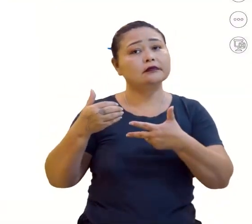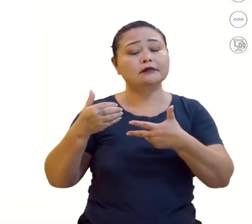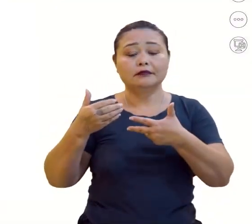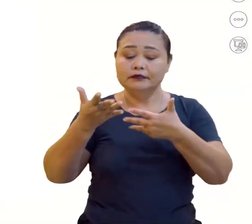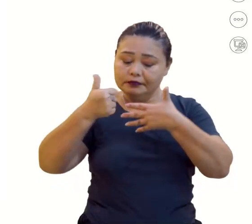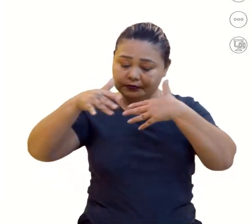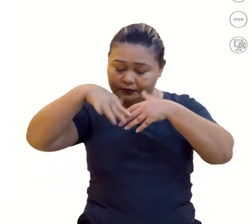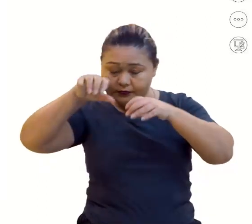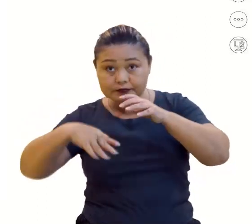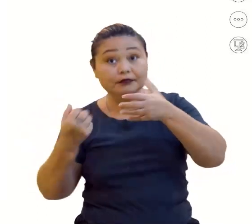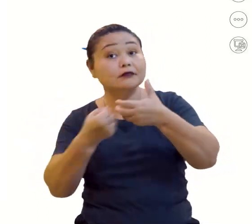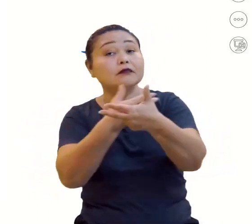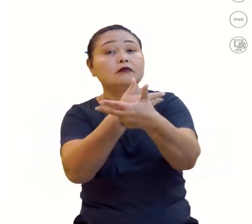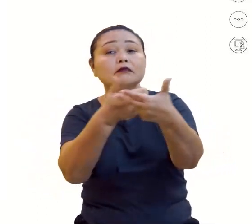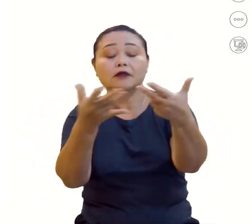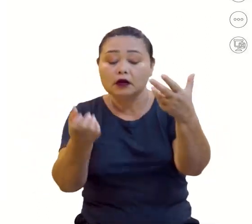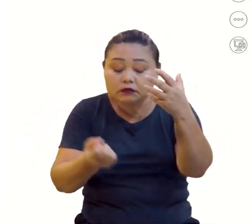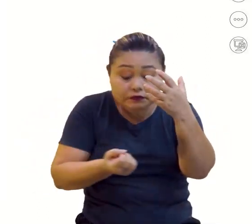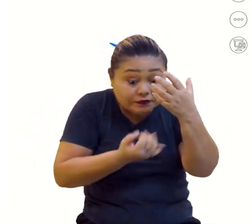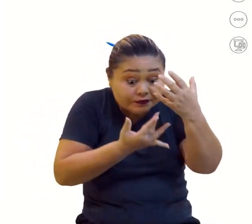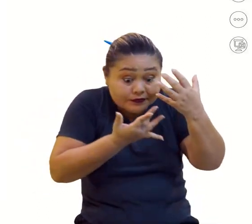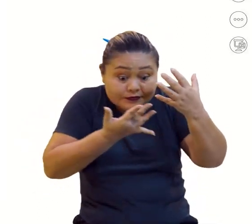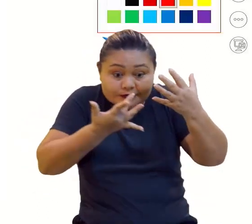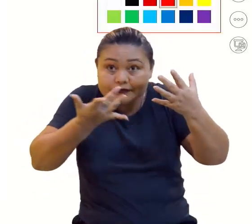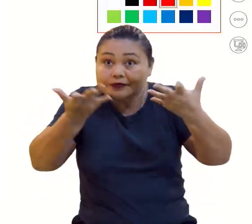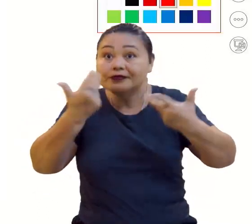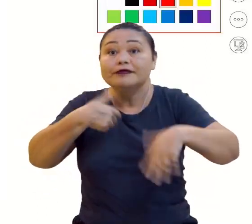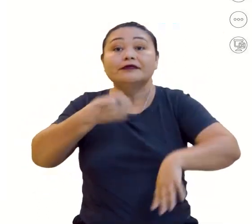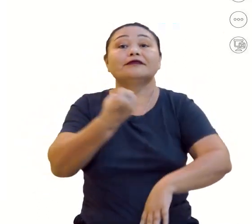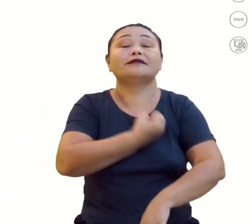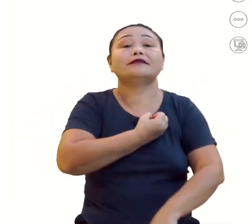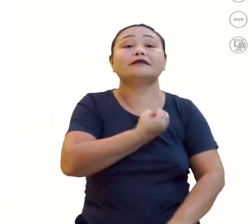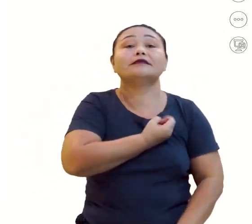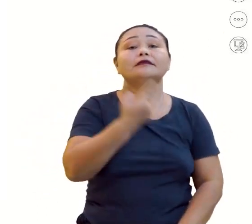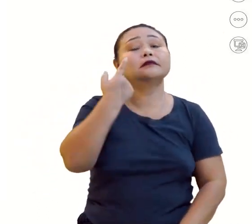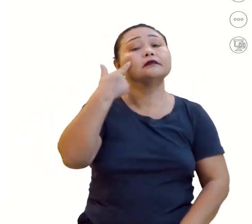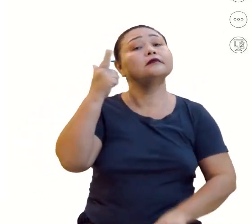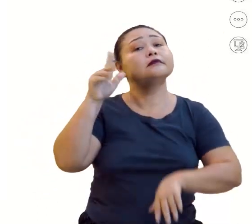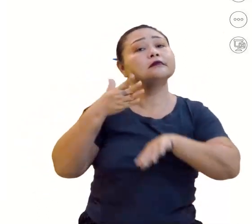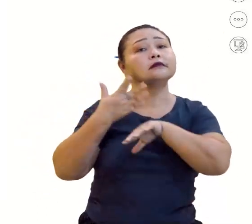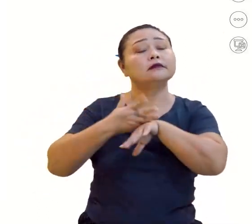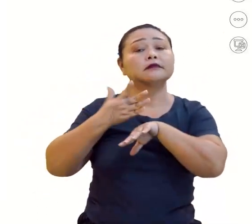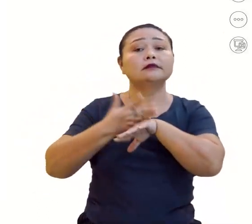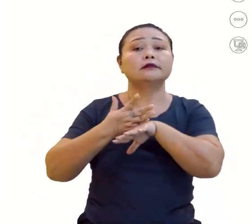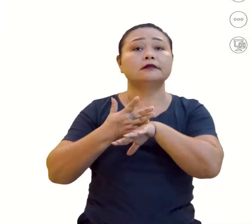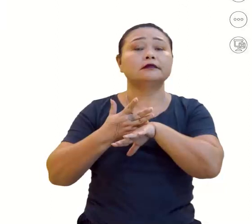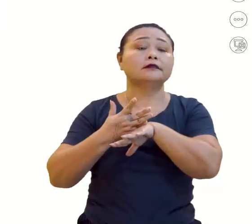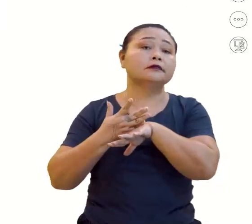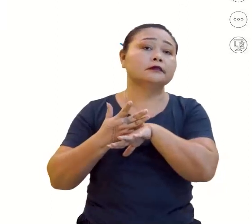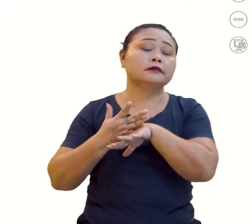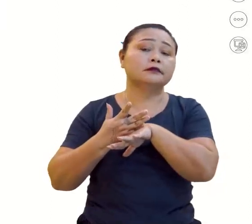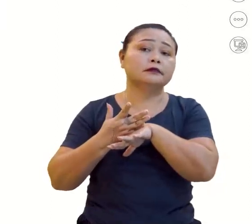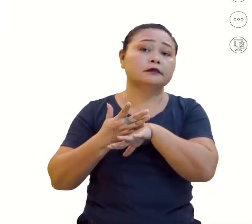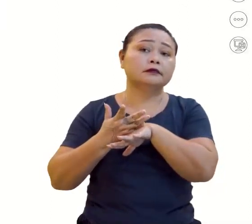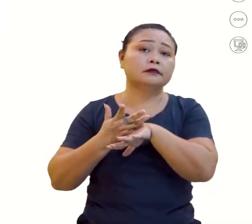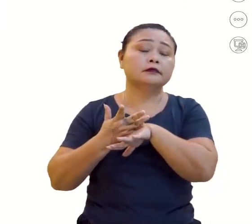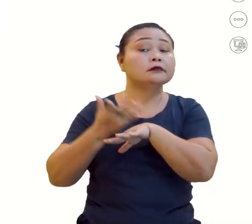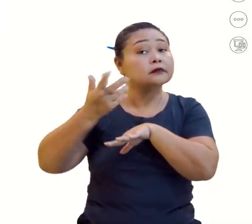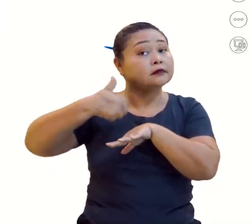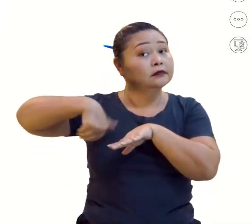da coisa, né? A magia dos números. Vamos lá? E de maneira bem prática, nós vamos, né, como matemáticos que